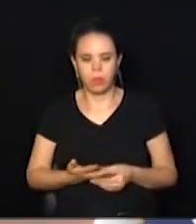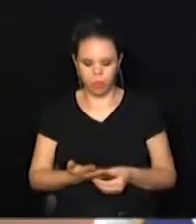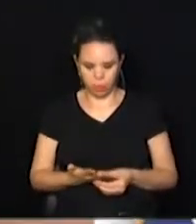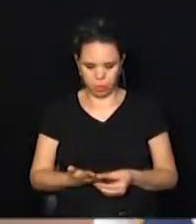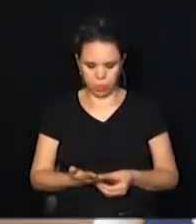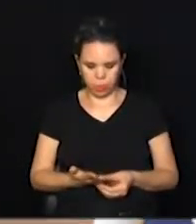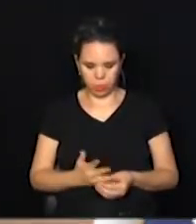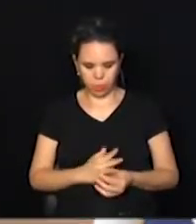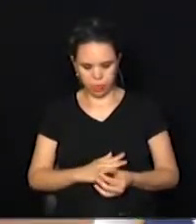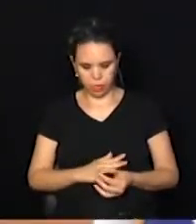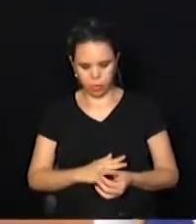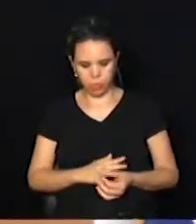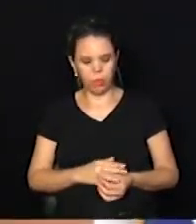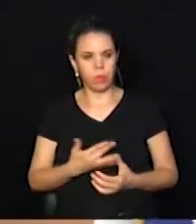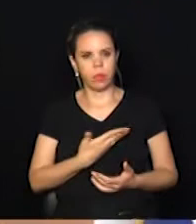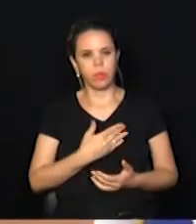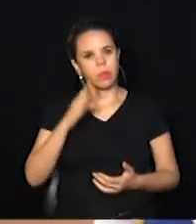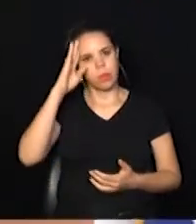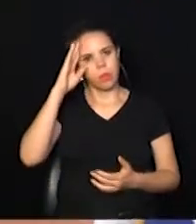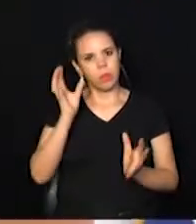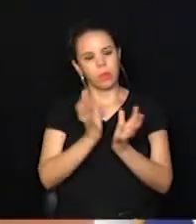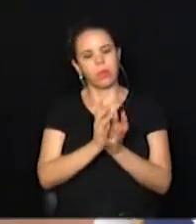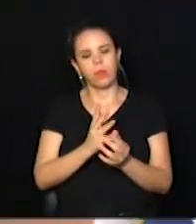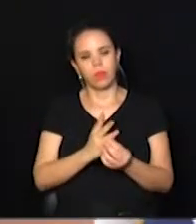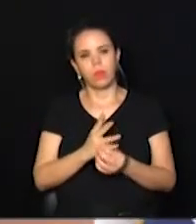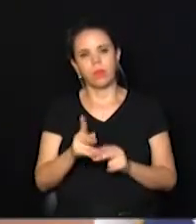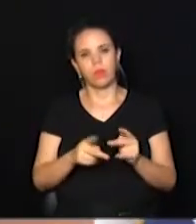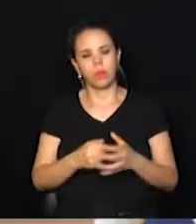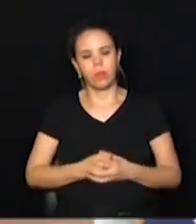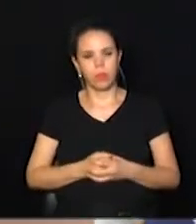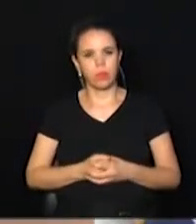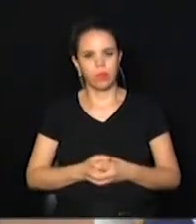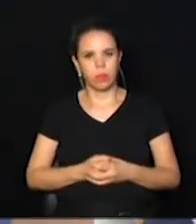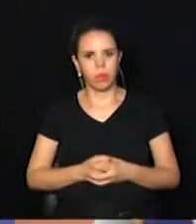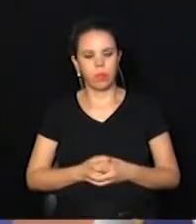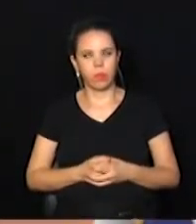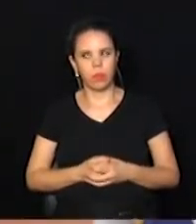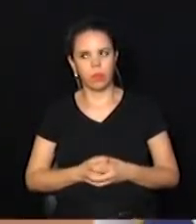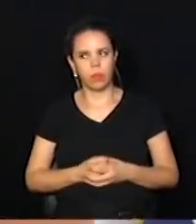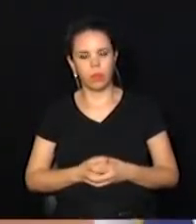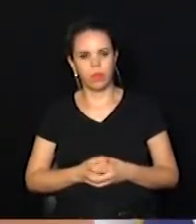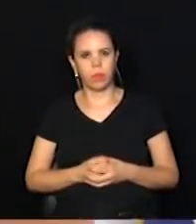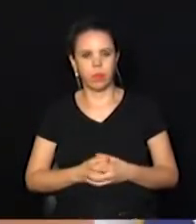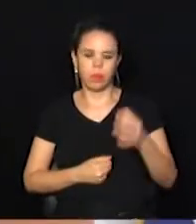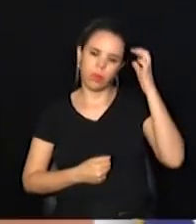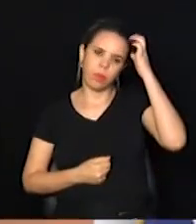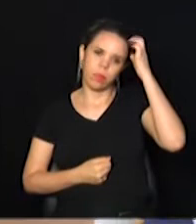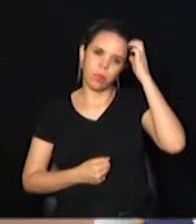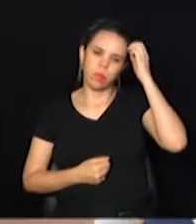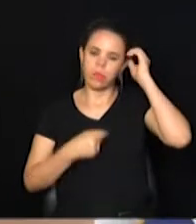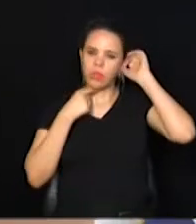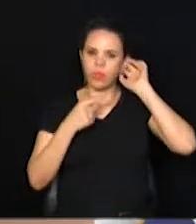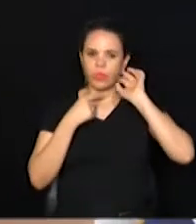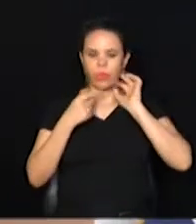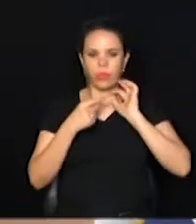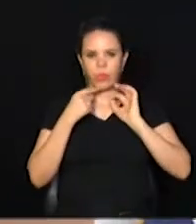está acontecendo com o Bolsonaro, com os bolsomínios. Entendeu? Eles estão questionando